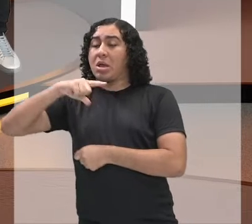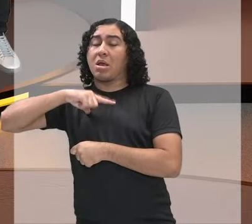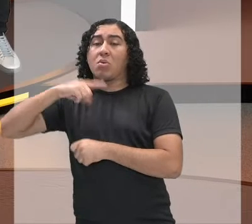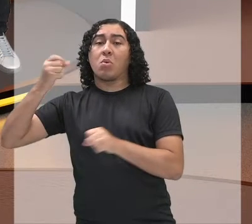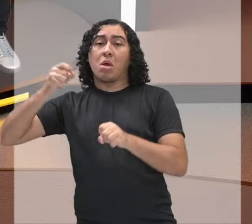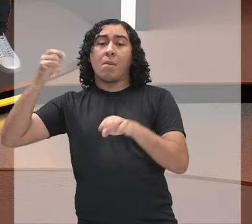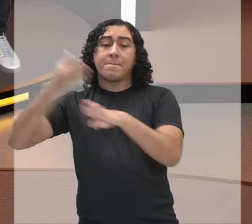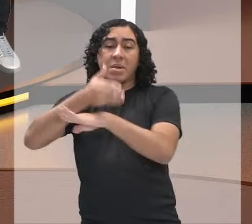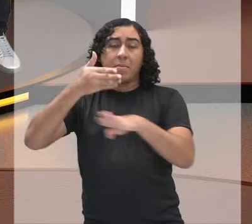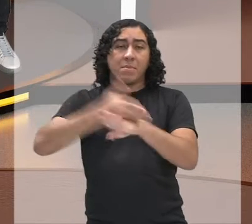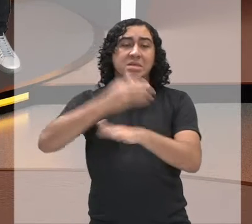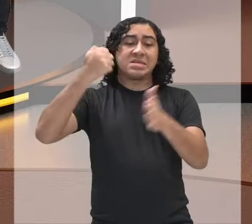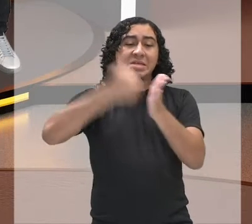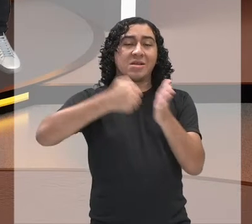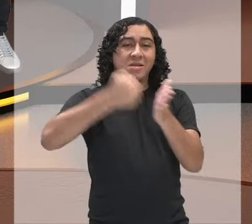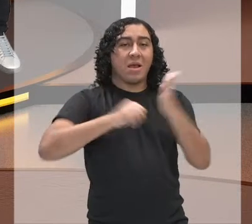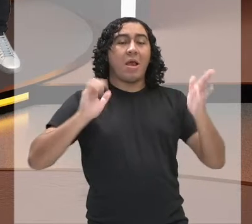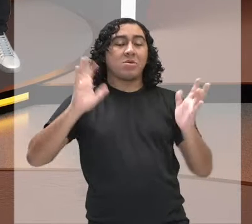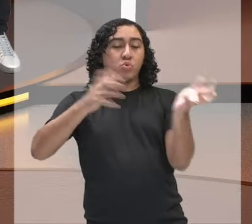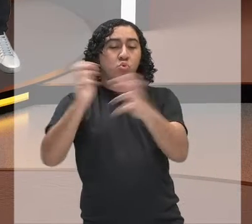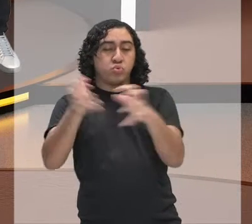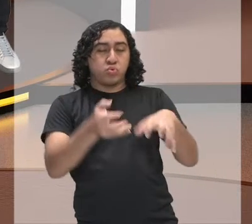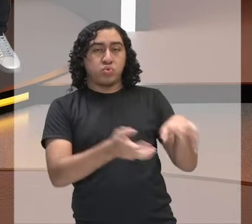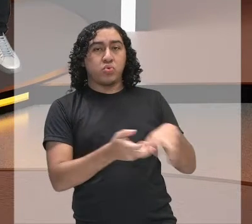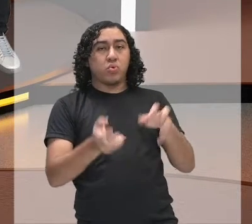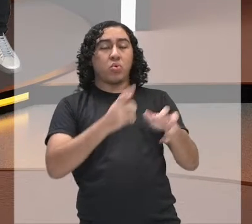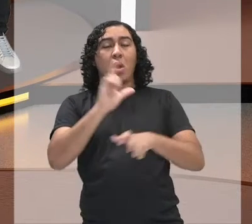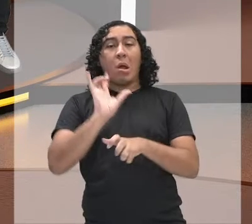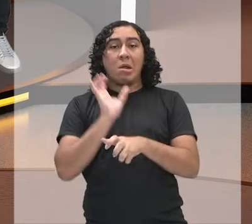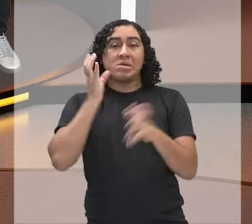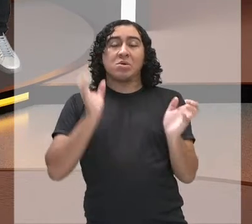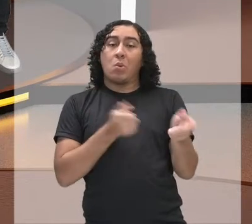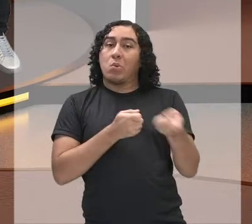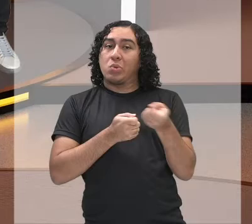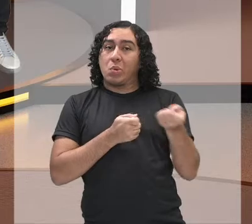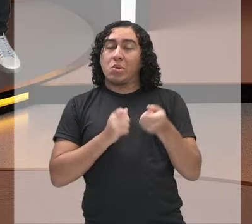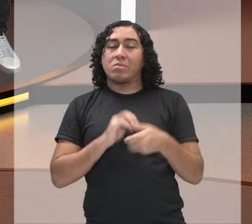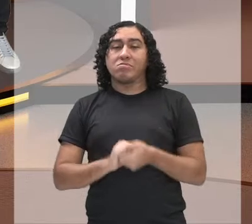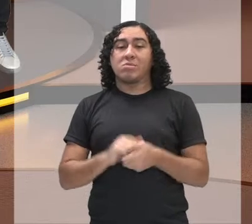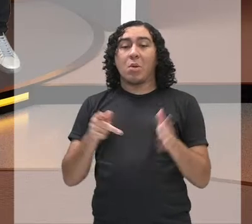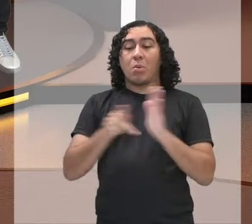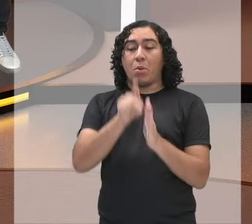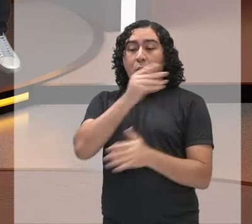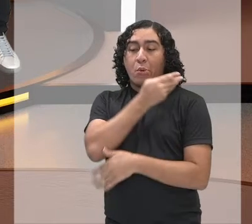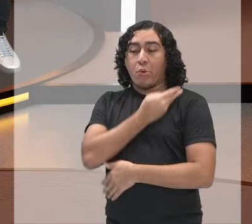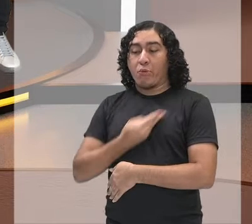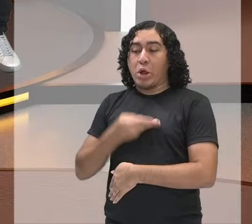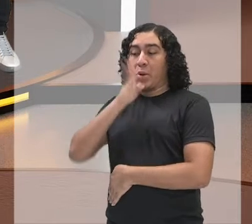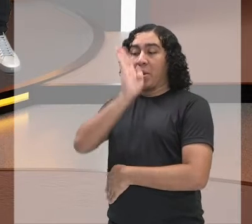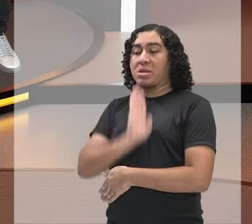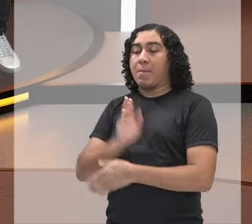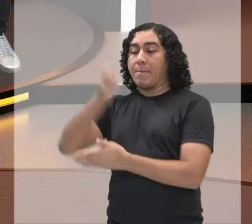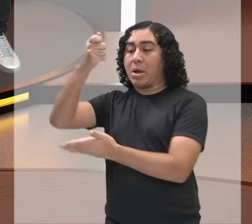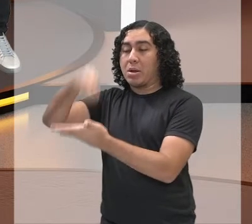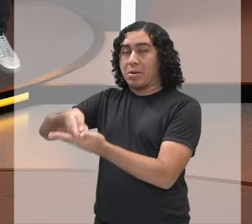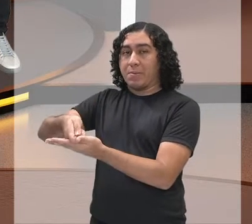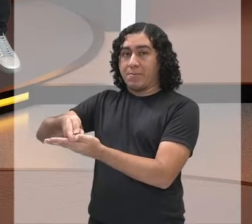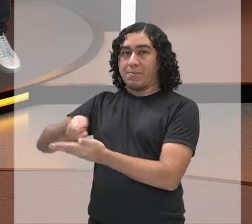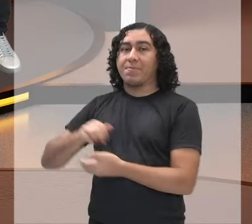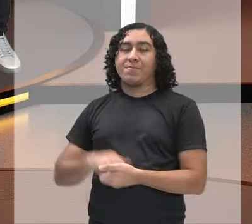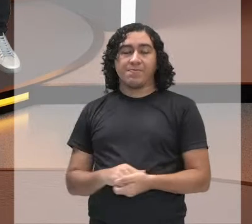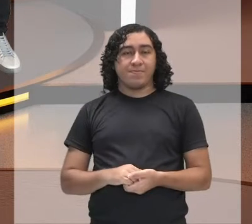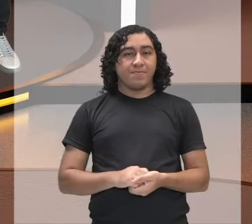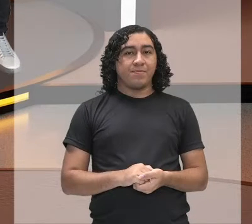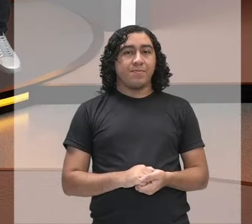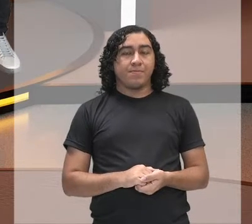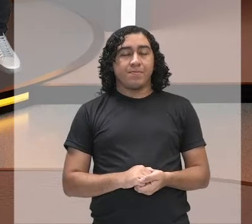vão lutar, né, recebendo para isso, em nome do governo brasileiro, né, do governo